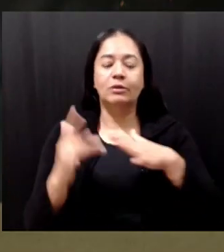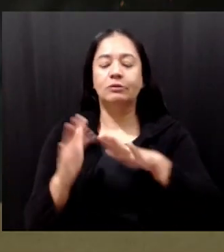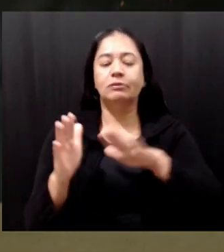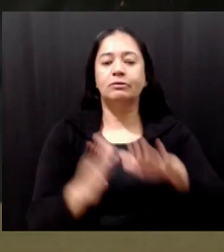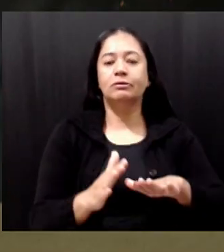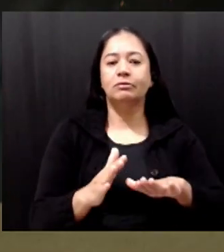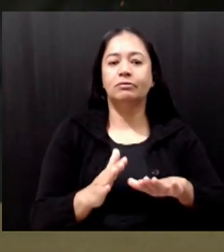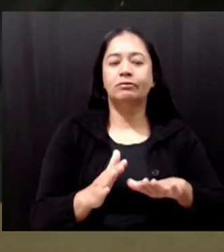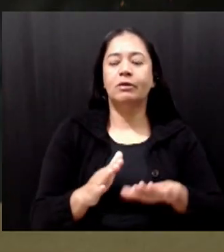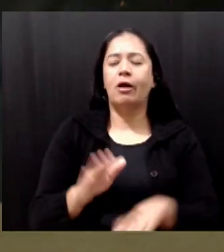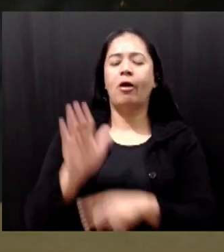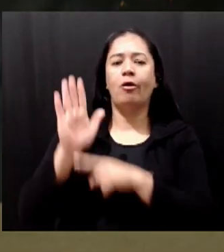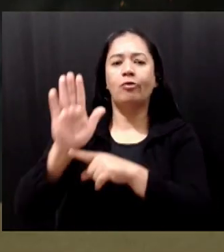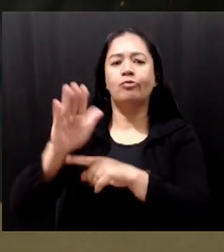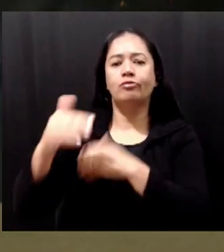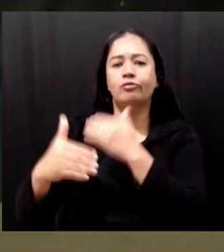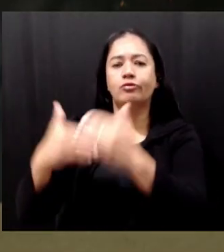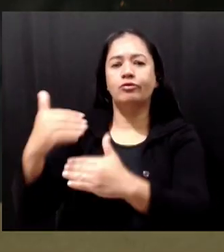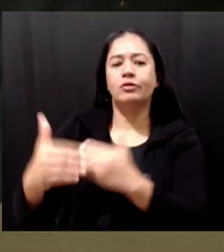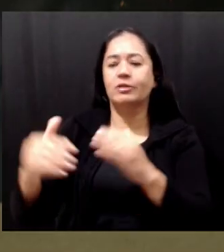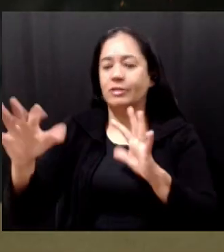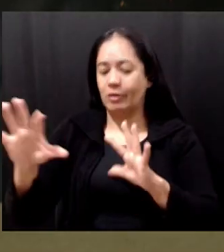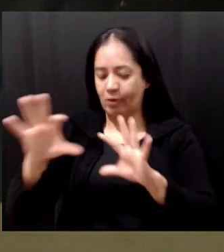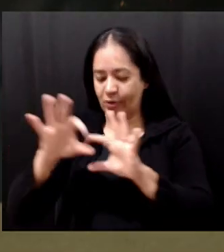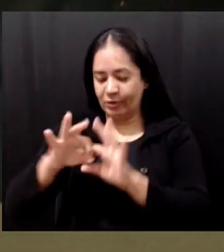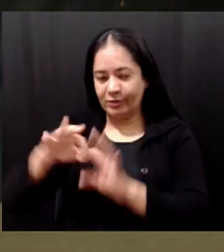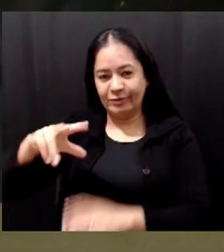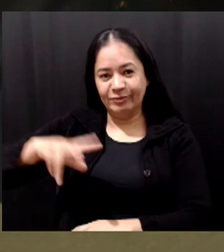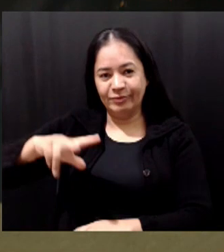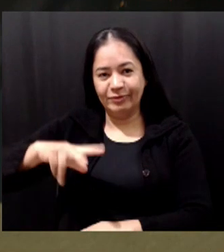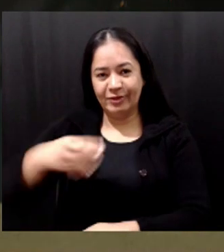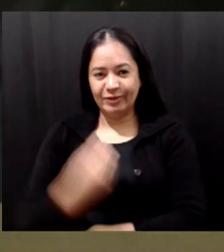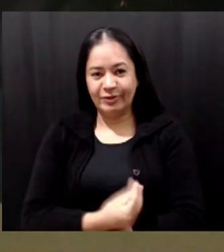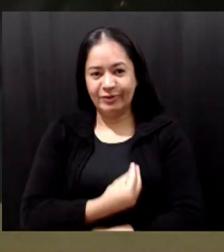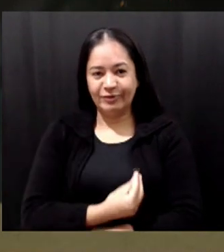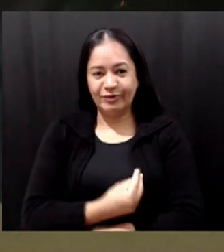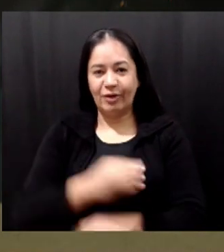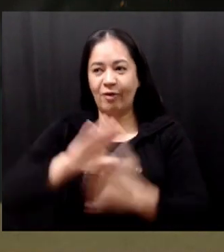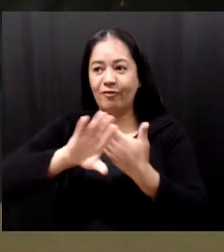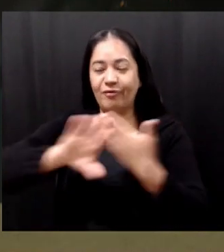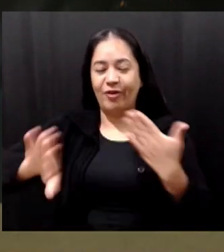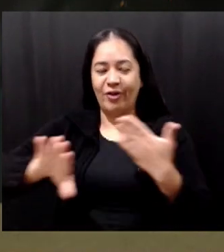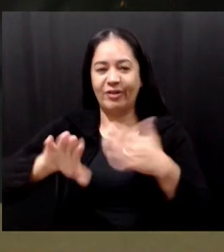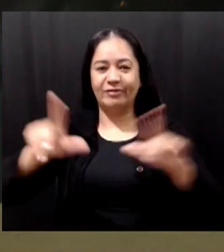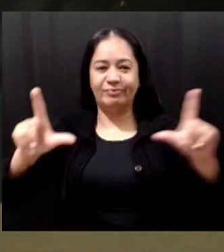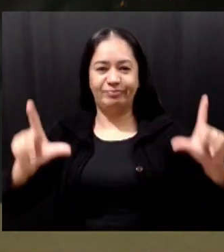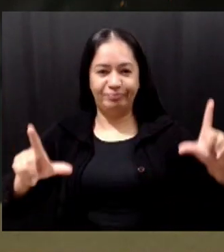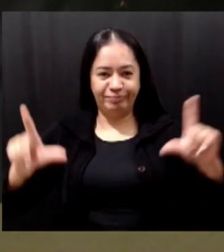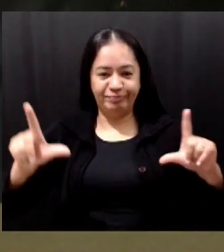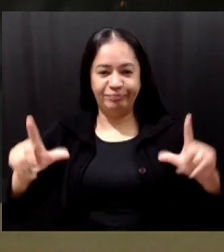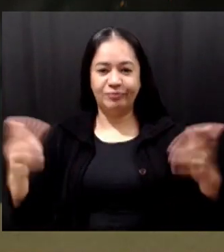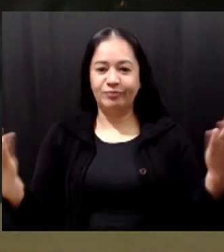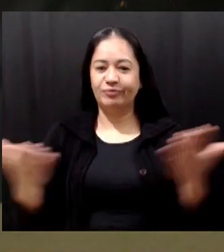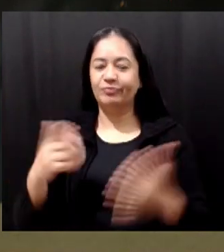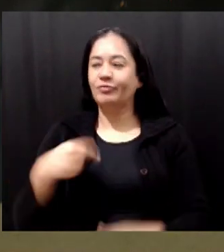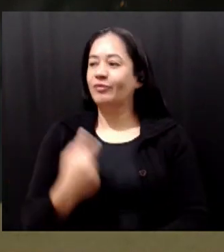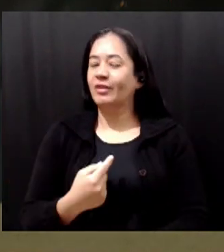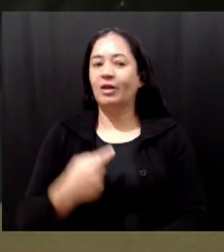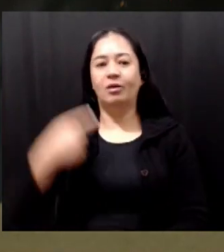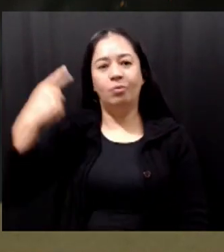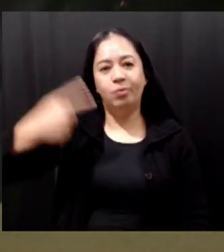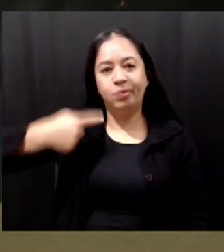de reconexão com a vida fora da tela. Para isso, a gente já recebe aqui no estúdio uma advogada criminalista e